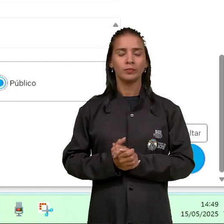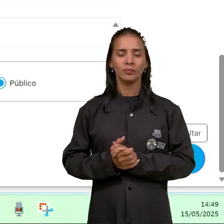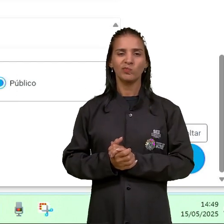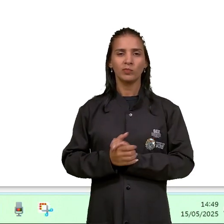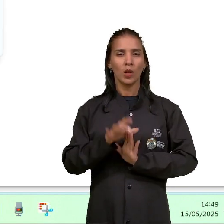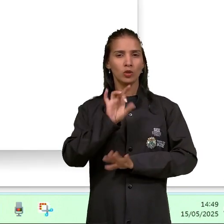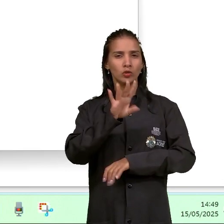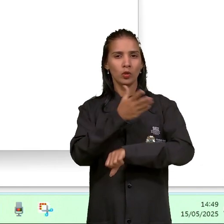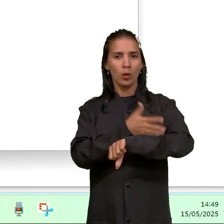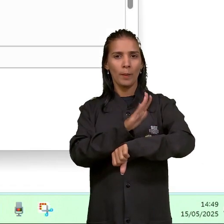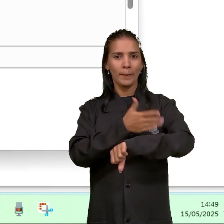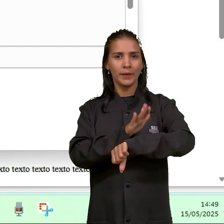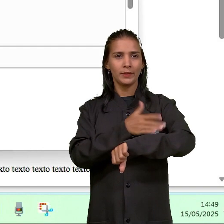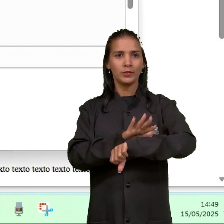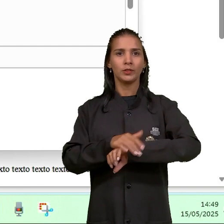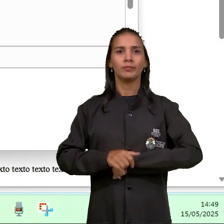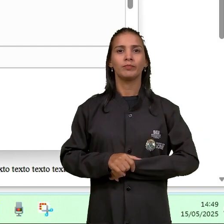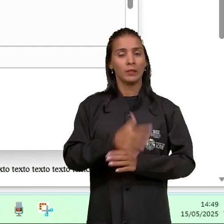Vou salvar aqui.